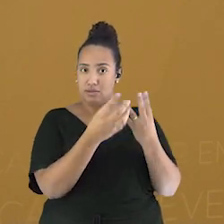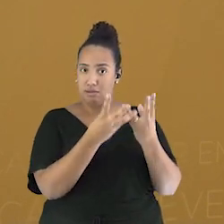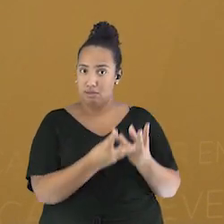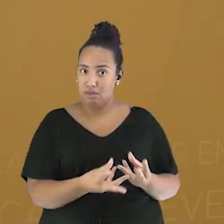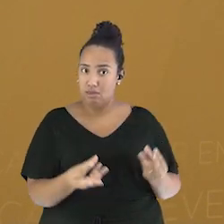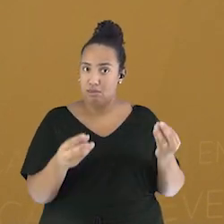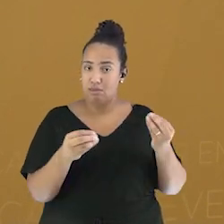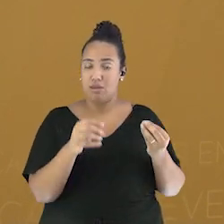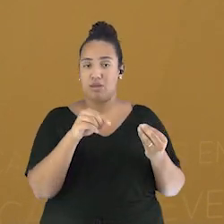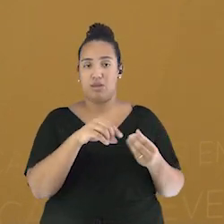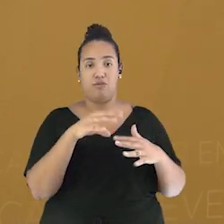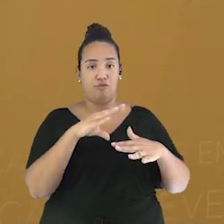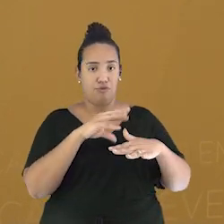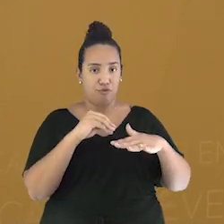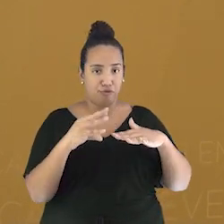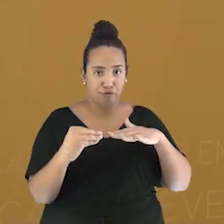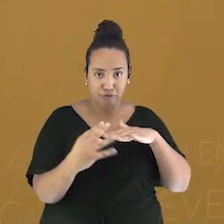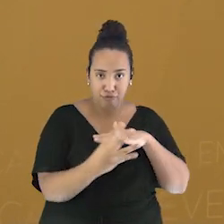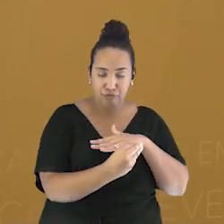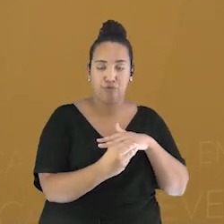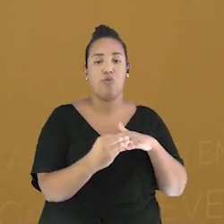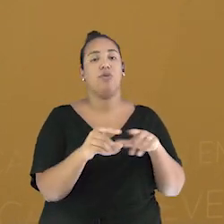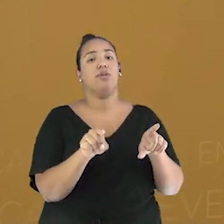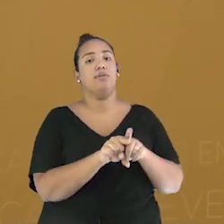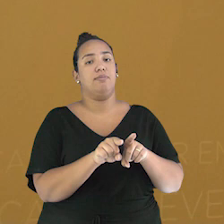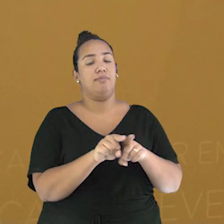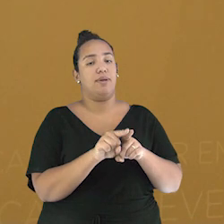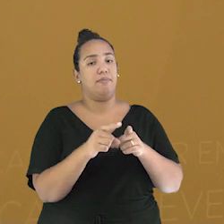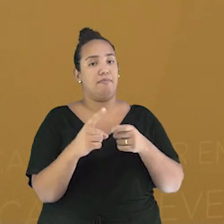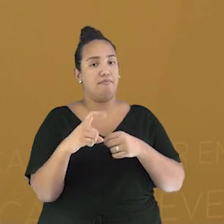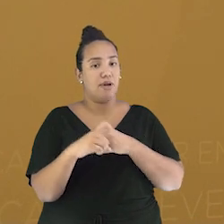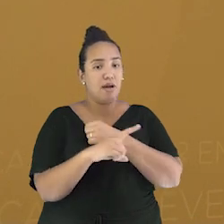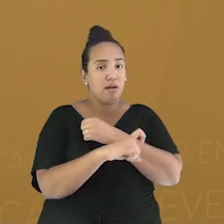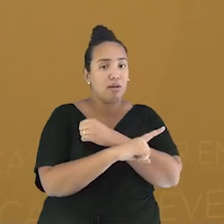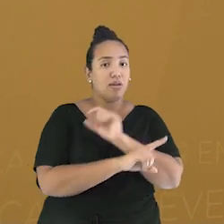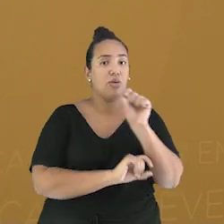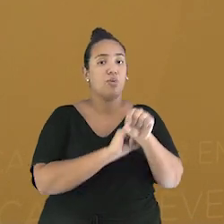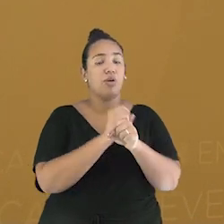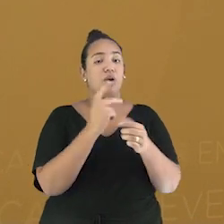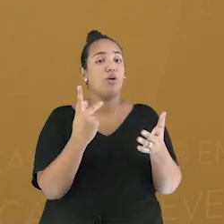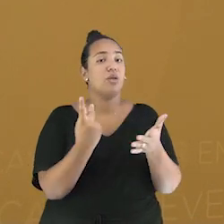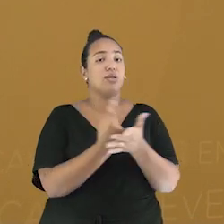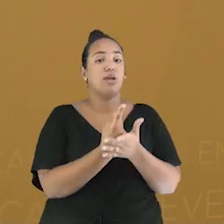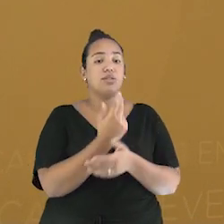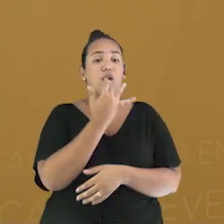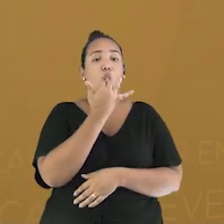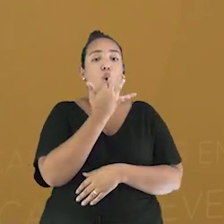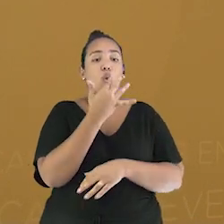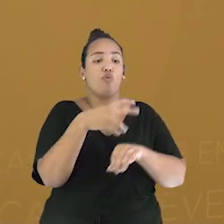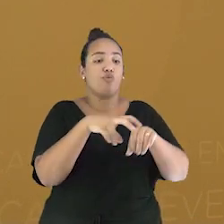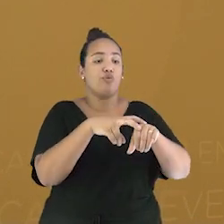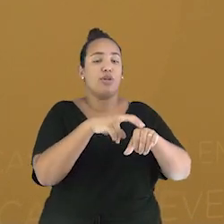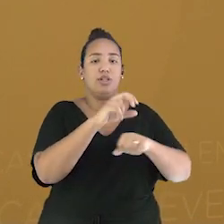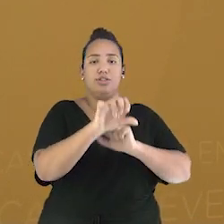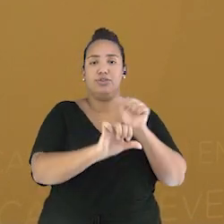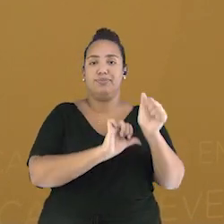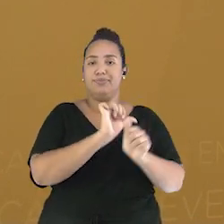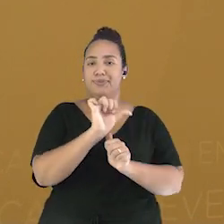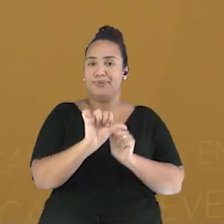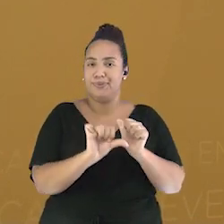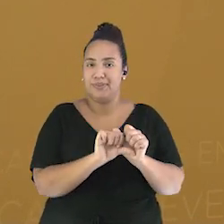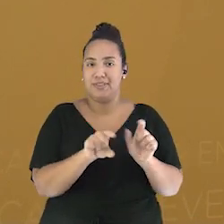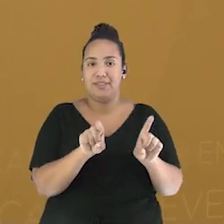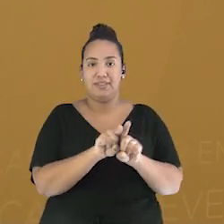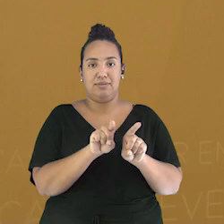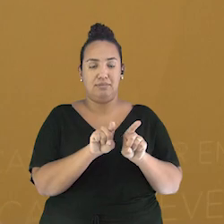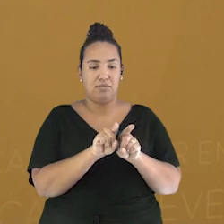decomposição, os fungos e bactérias fazem com que o nosso abacate perca aquela sua cor original e o seu formato